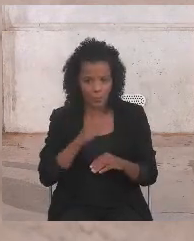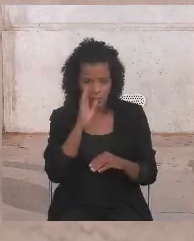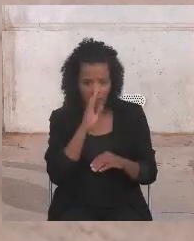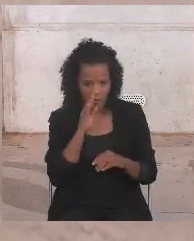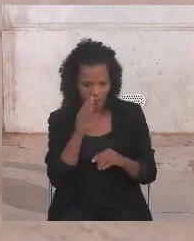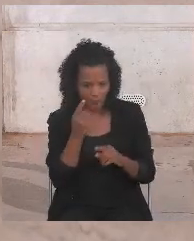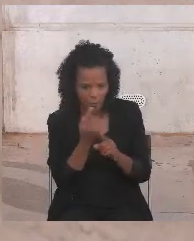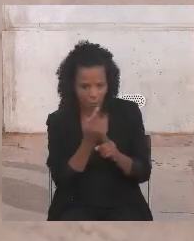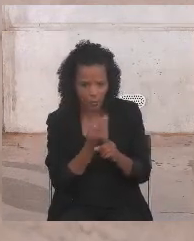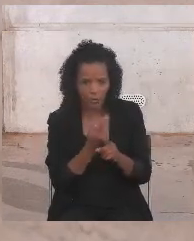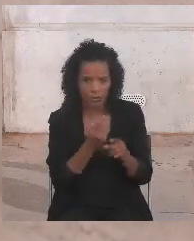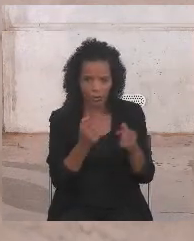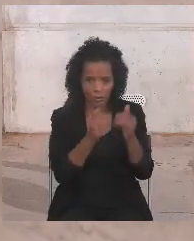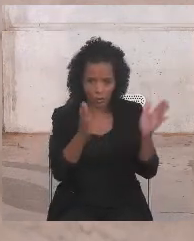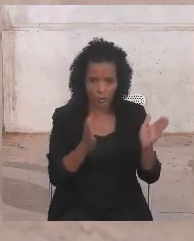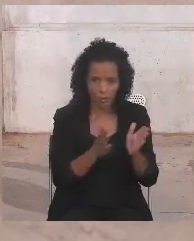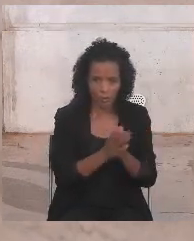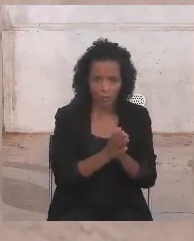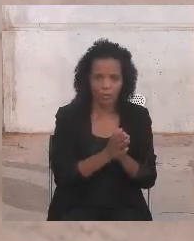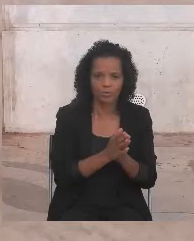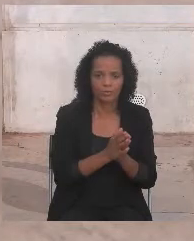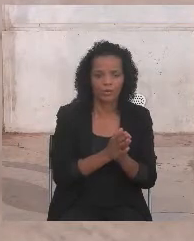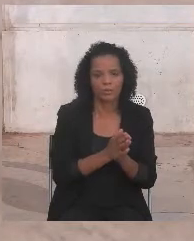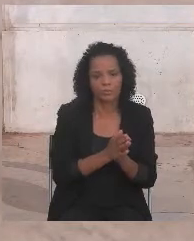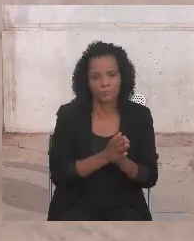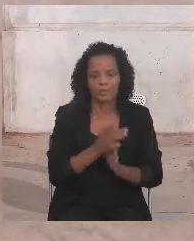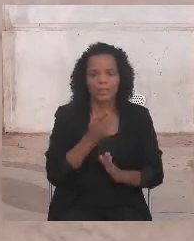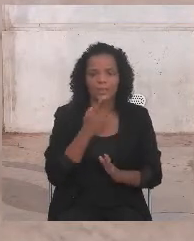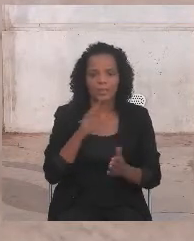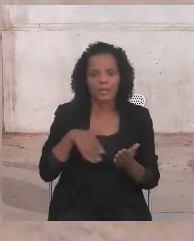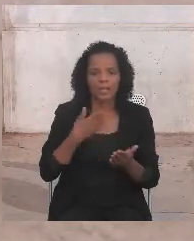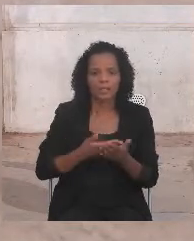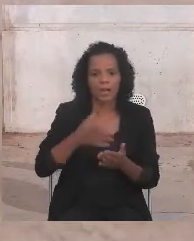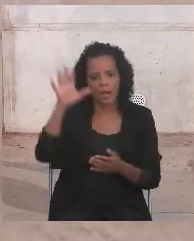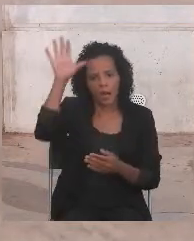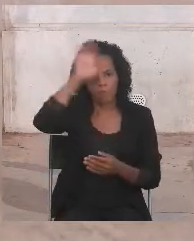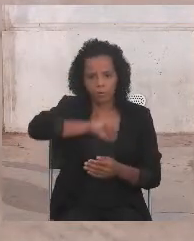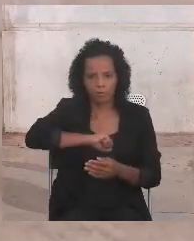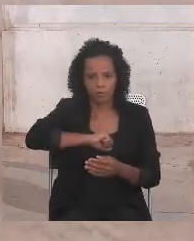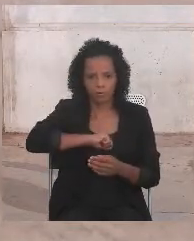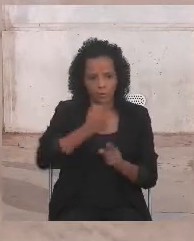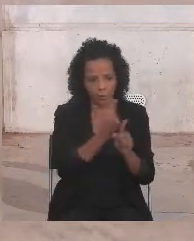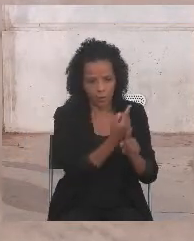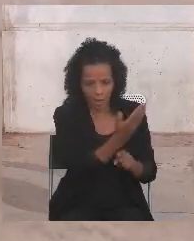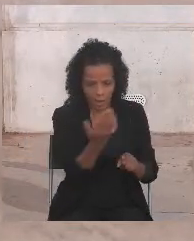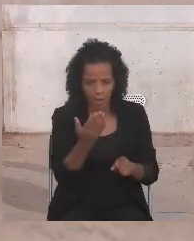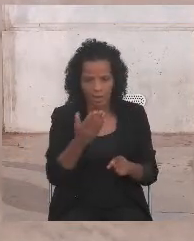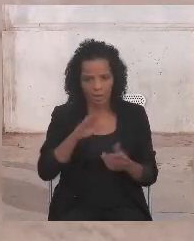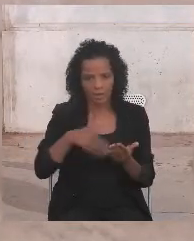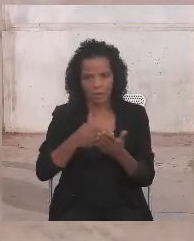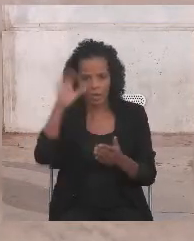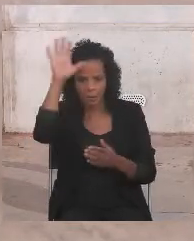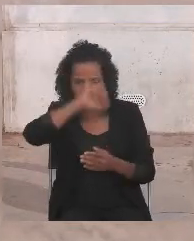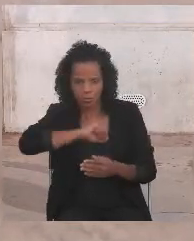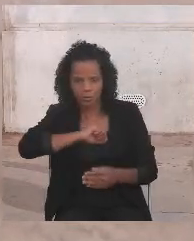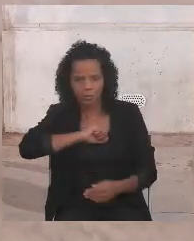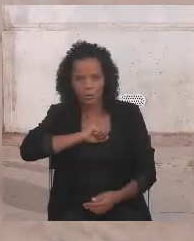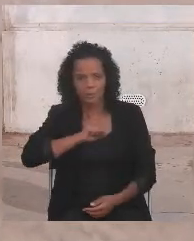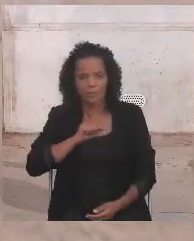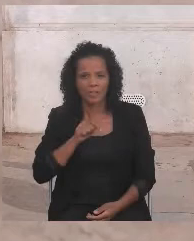recursos são de todos, há inevitavelmente abusos desses recursos. Esta ideia é